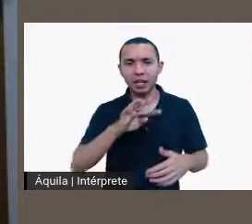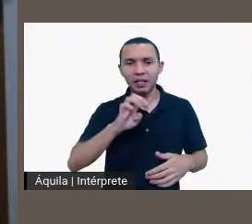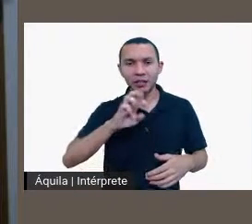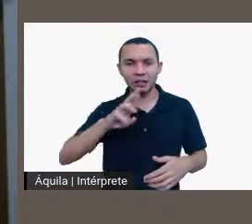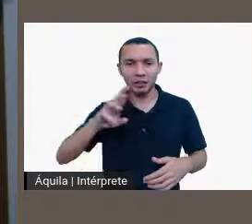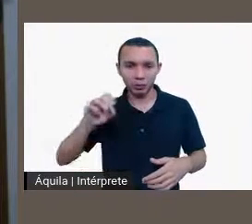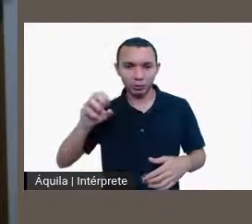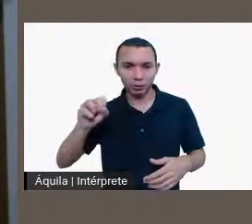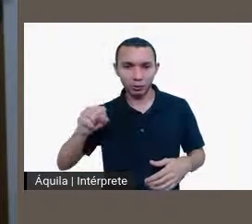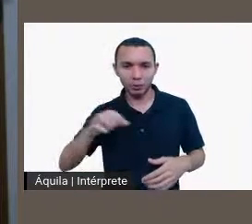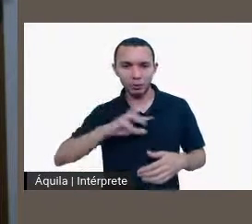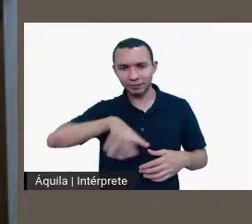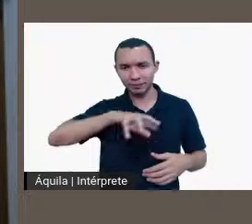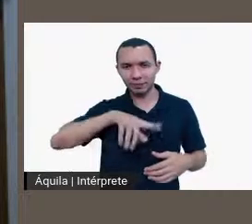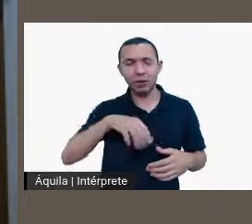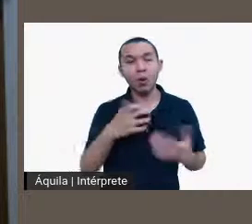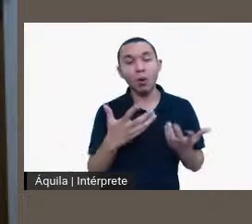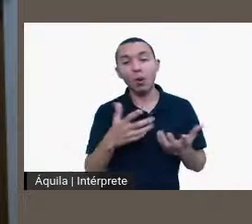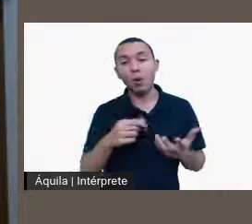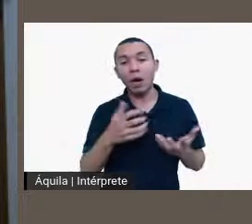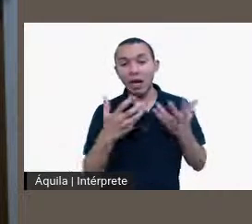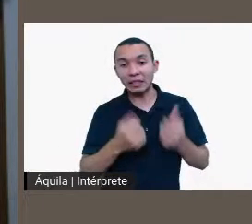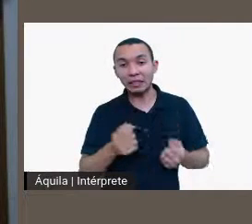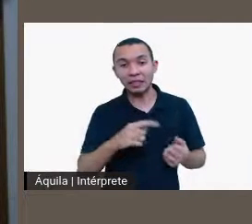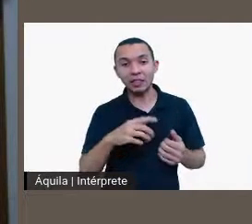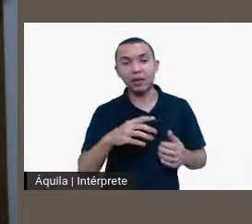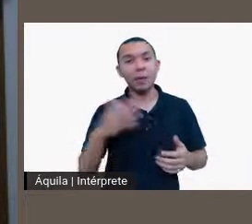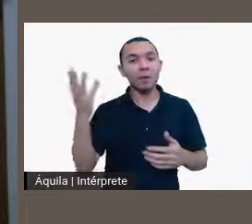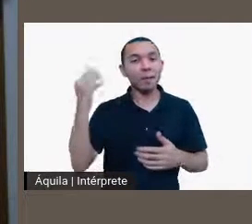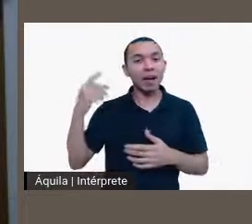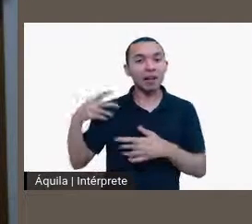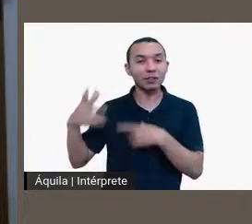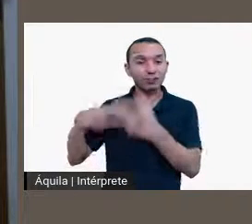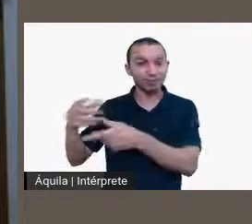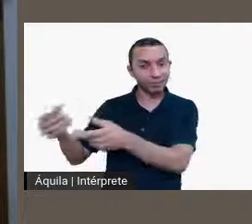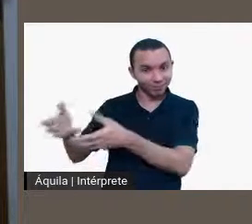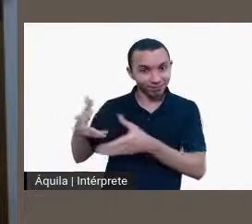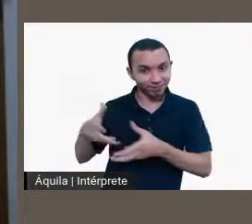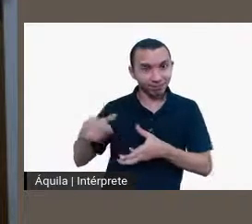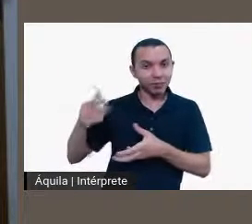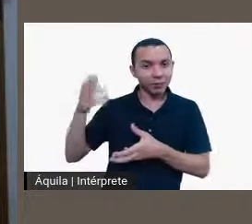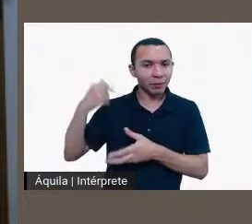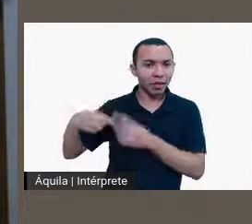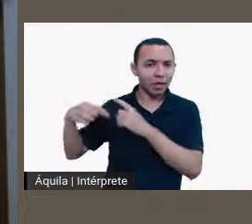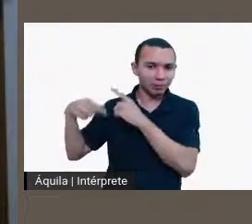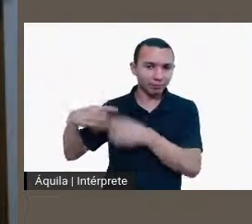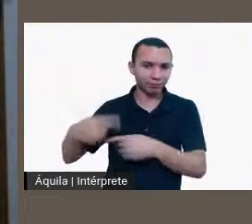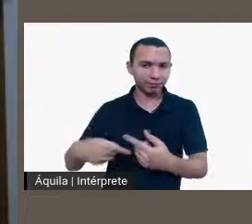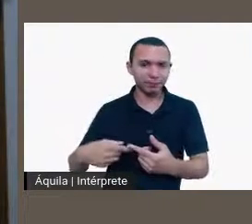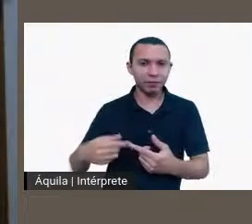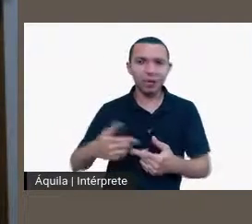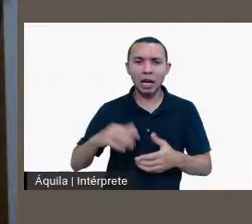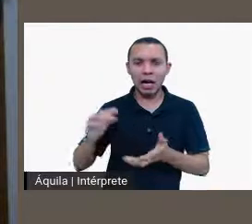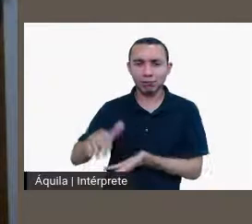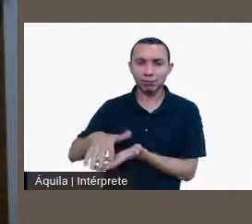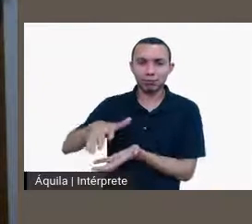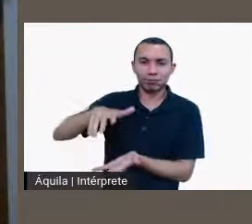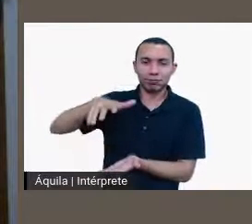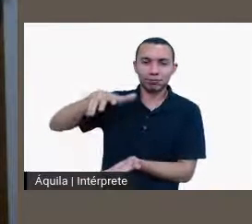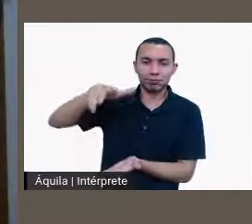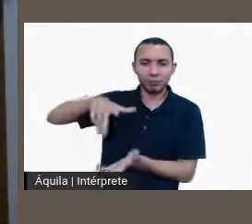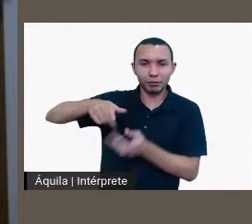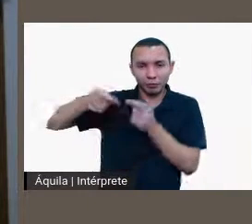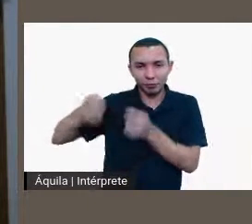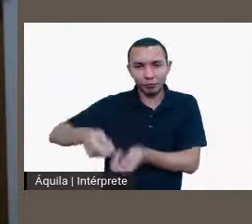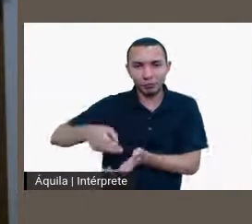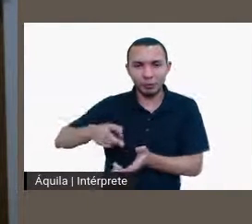não reconhecem sua herança? Essa herança não é uma aquisição, um bem que se acumula e se solidifica,